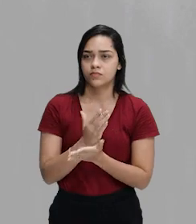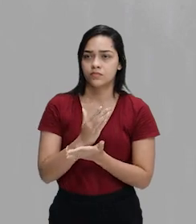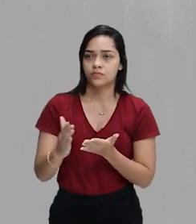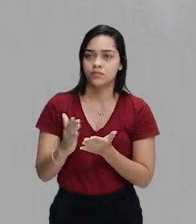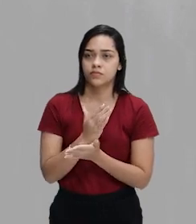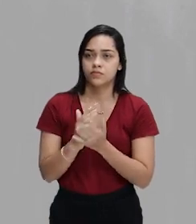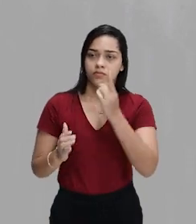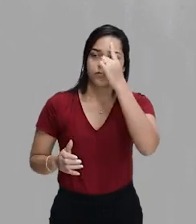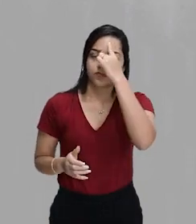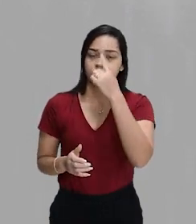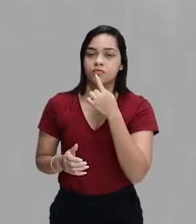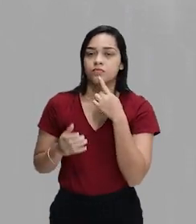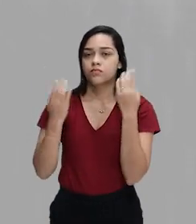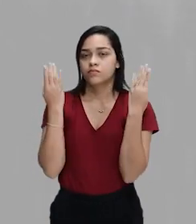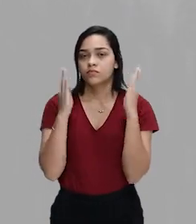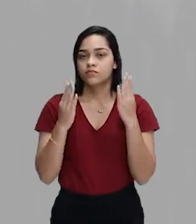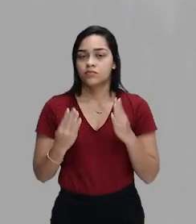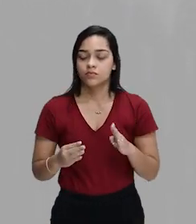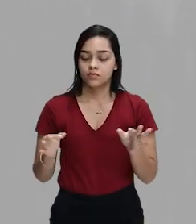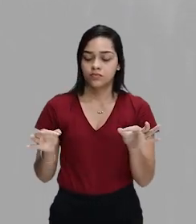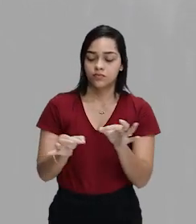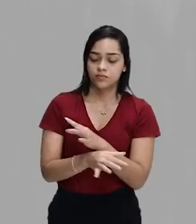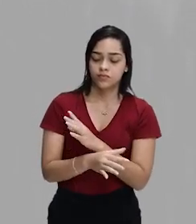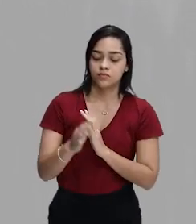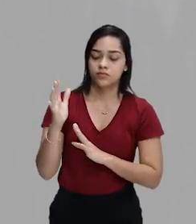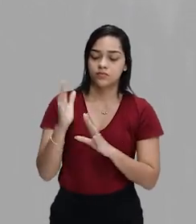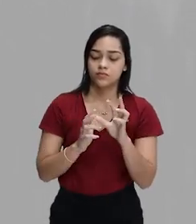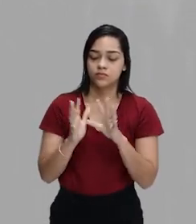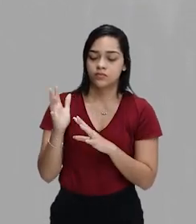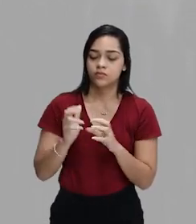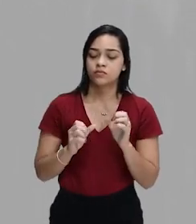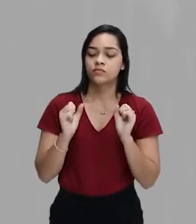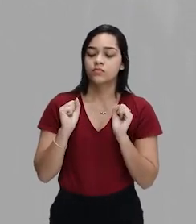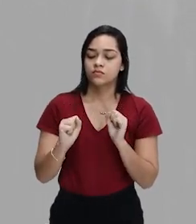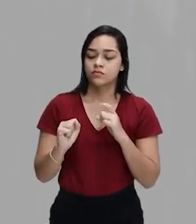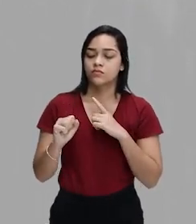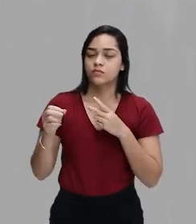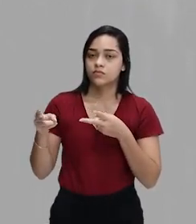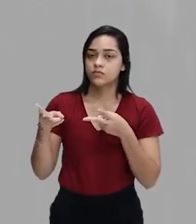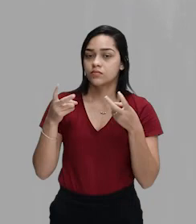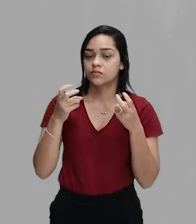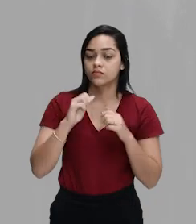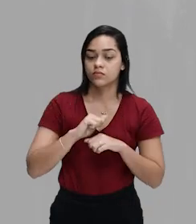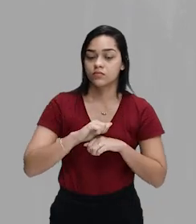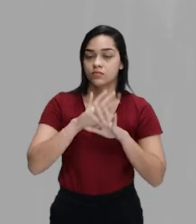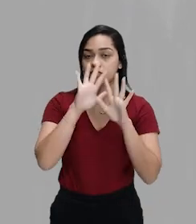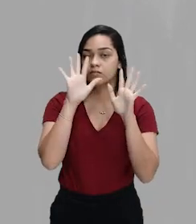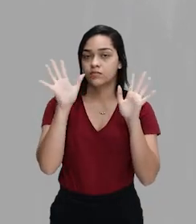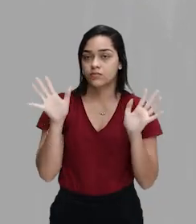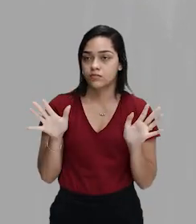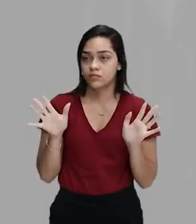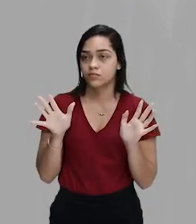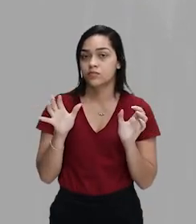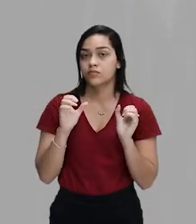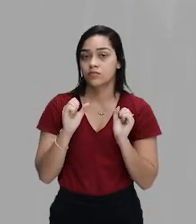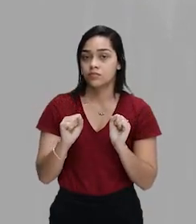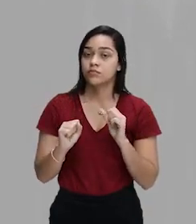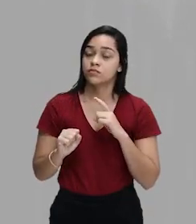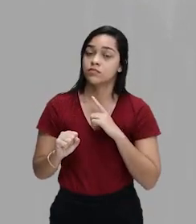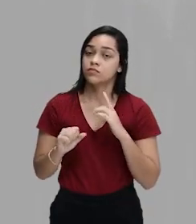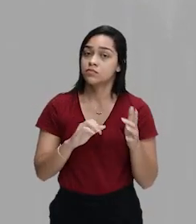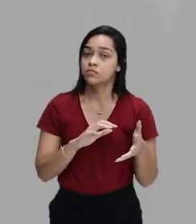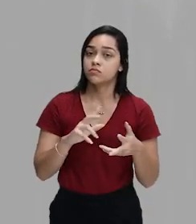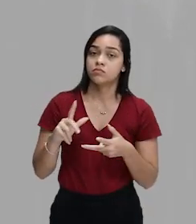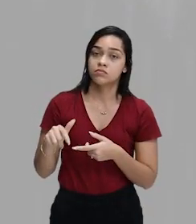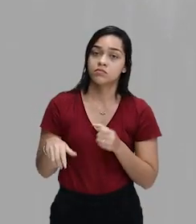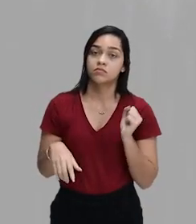imagens analisando o final da guerra, a gente tem uma percepção clara do que vai ser esse mundo